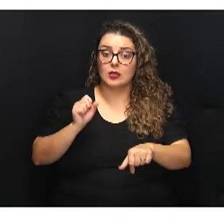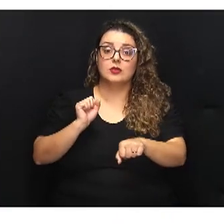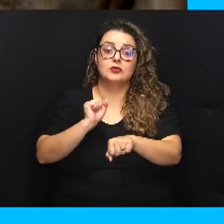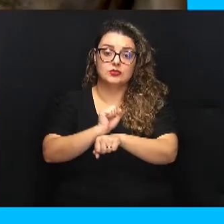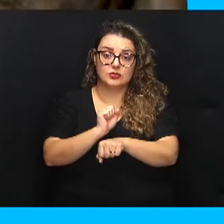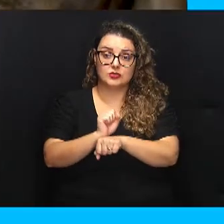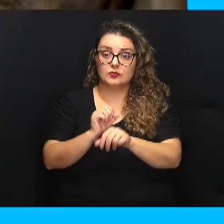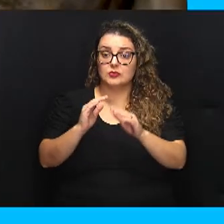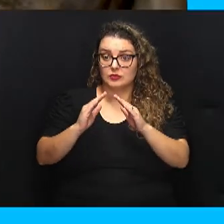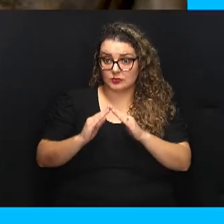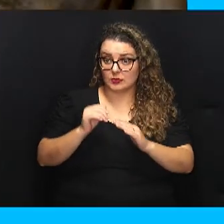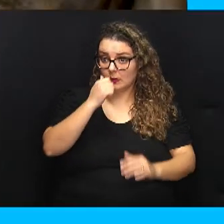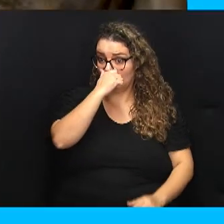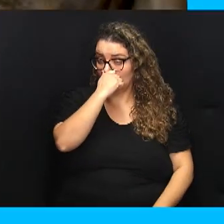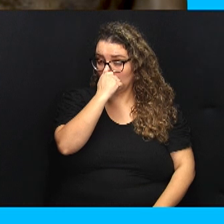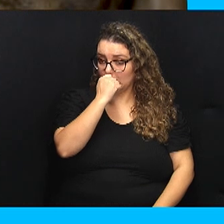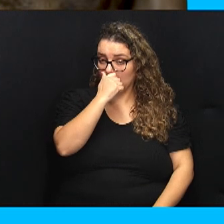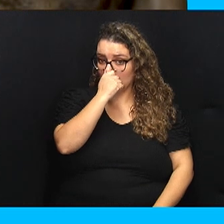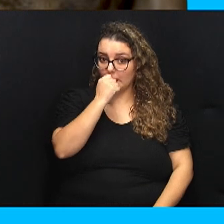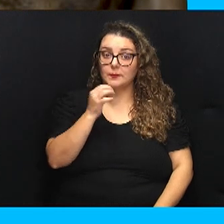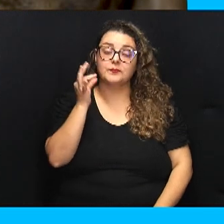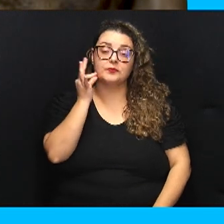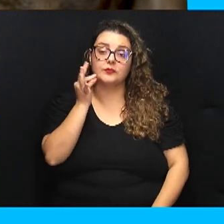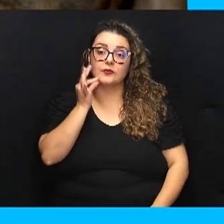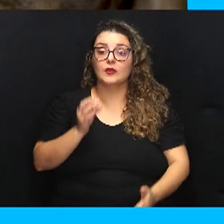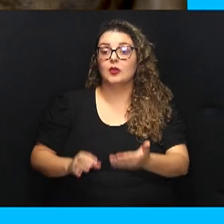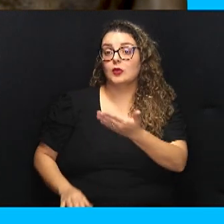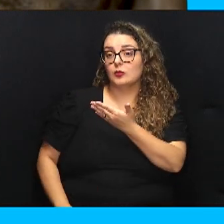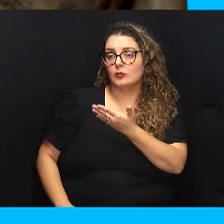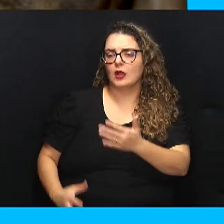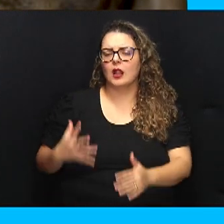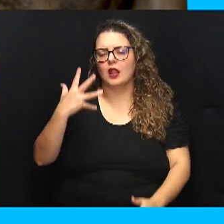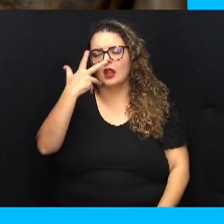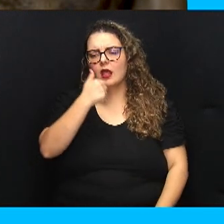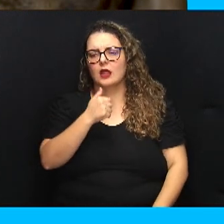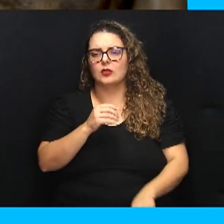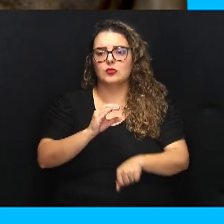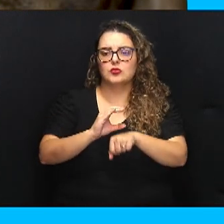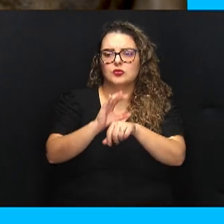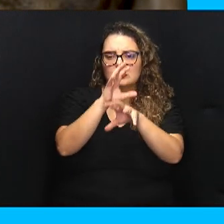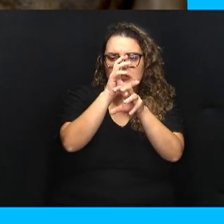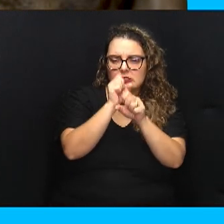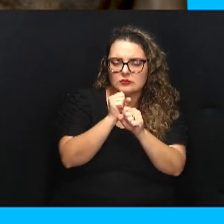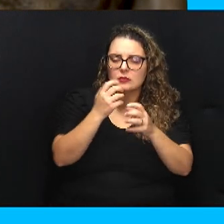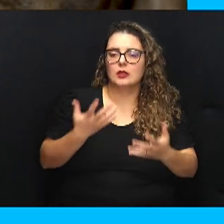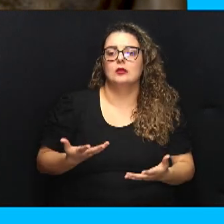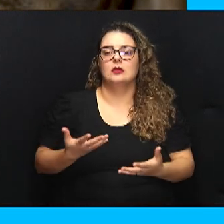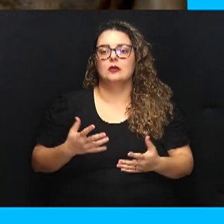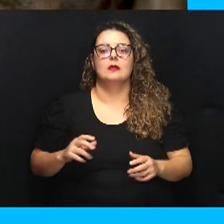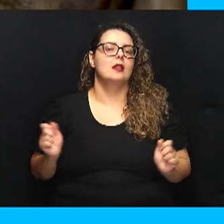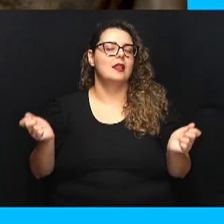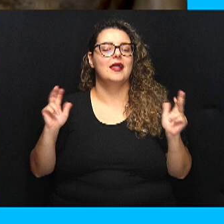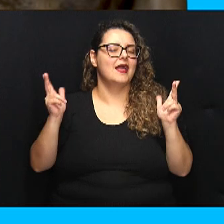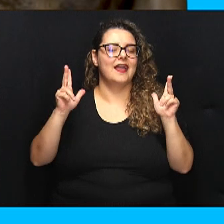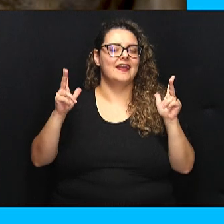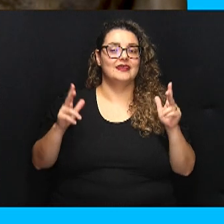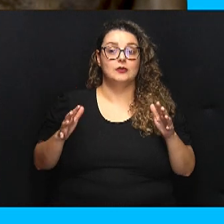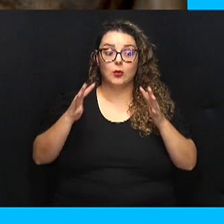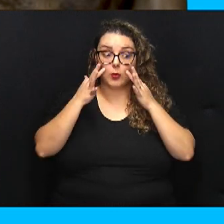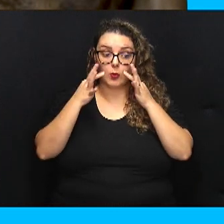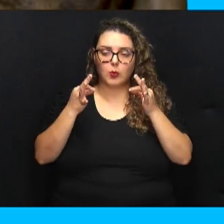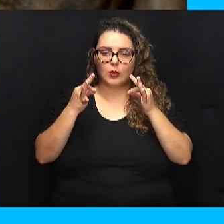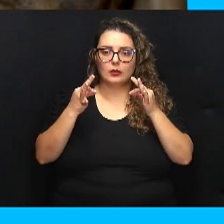de um lar. Esta é a Blue, uma cachorra linda de cor cinza escuro, muito esperta, atenta,